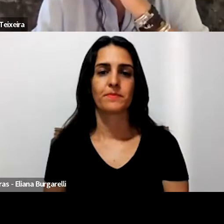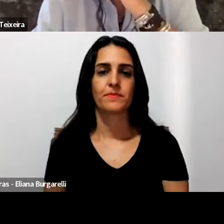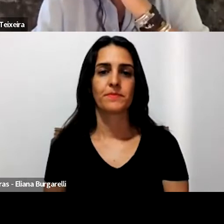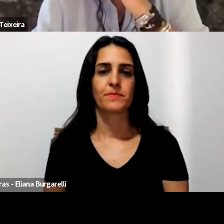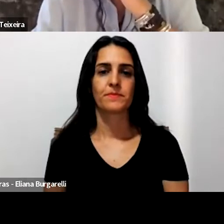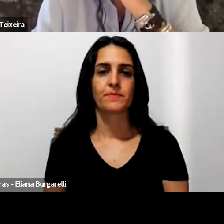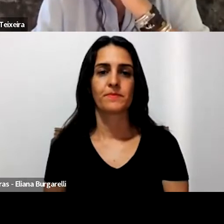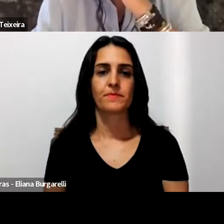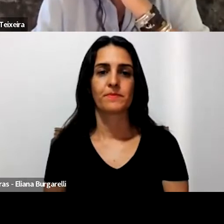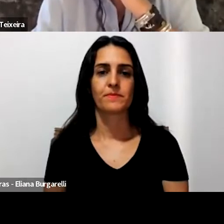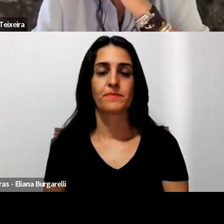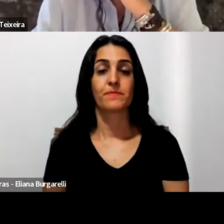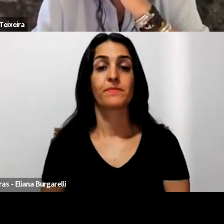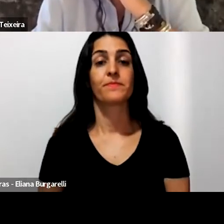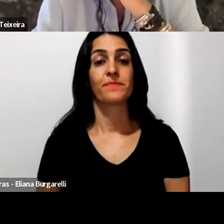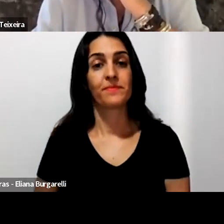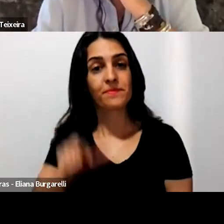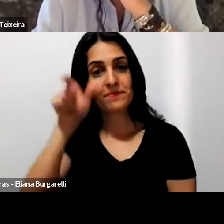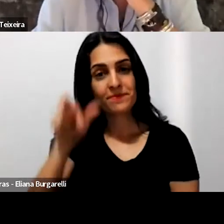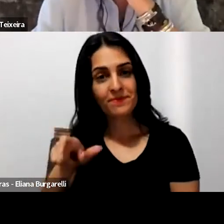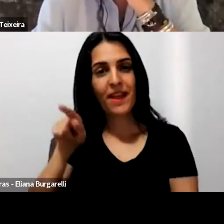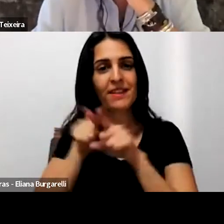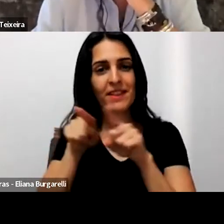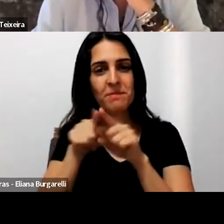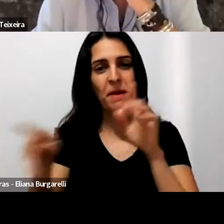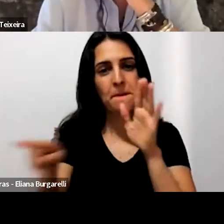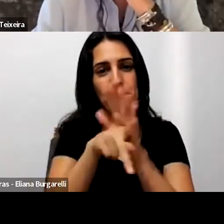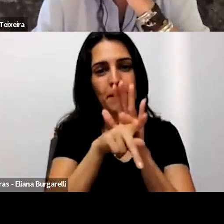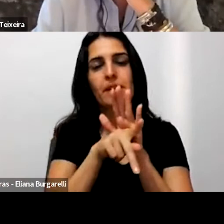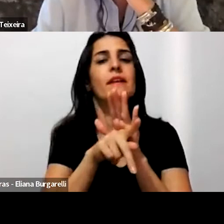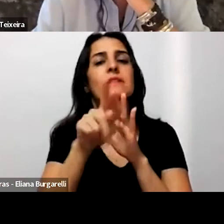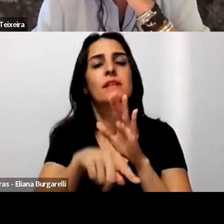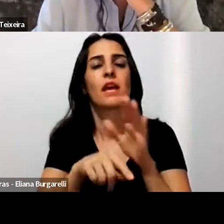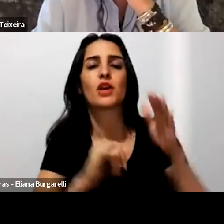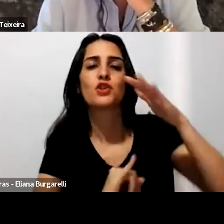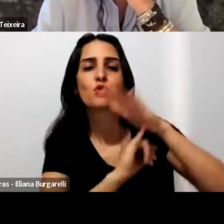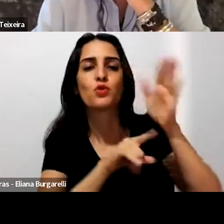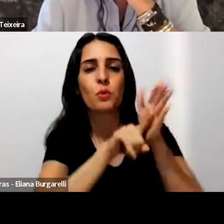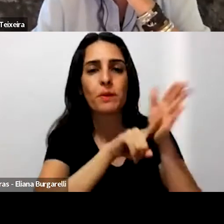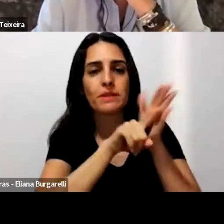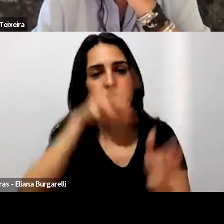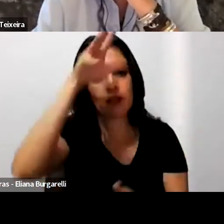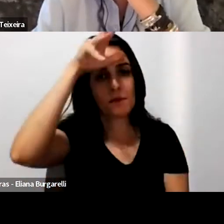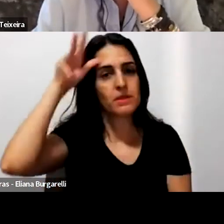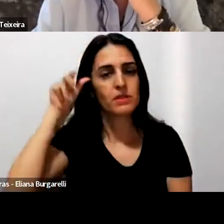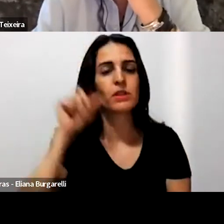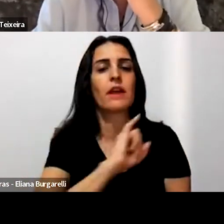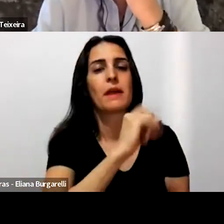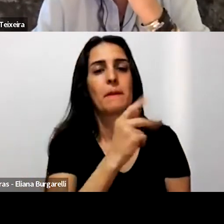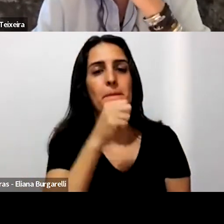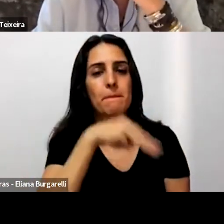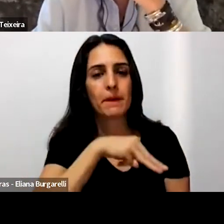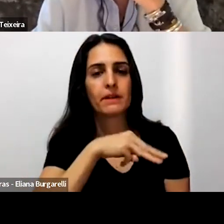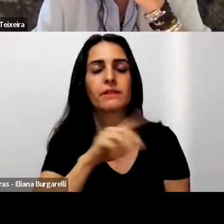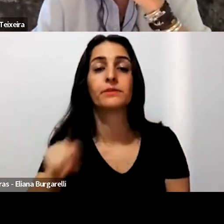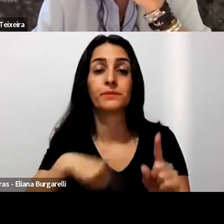Foi presidente do conselho do Greenpeace International. Elle est aussi membre du conseil d'administration de l'IPAM, qui est l'Institut de recherche